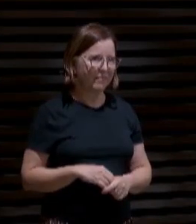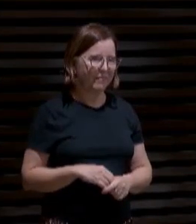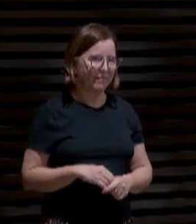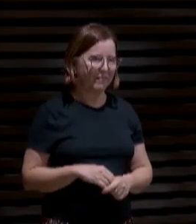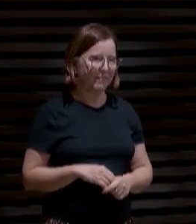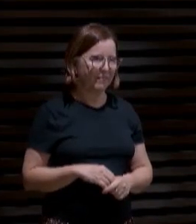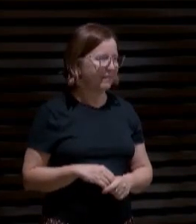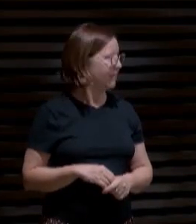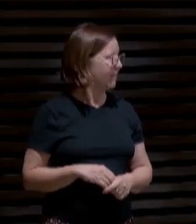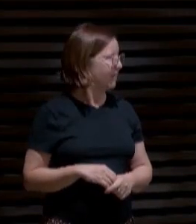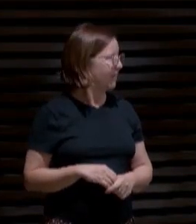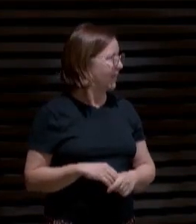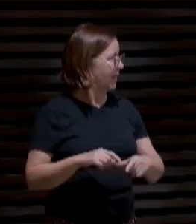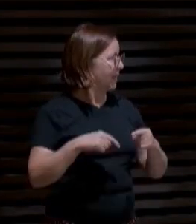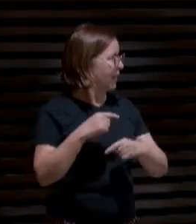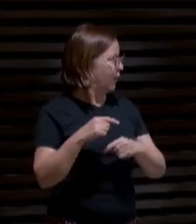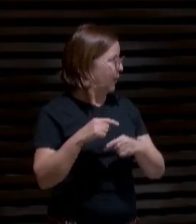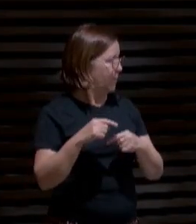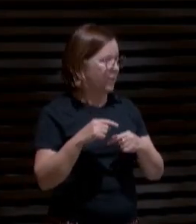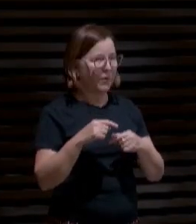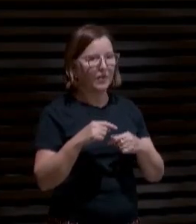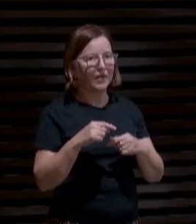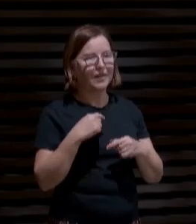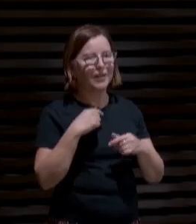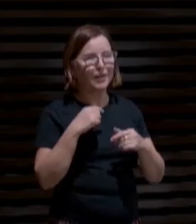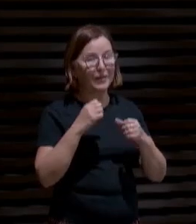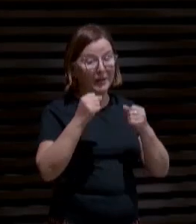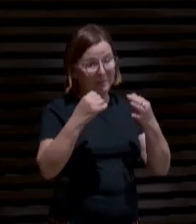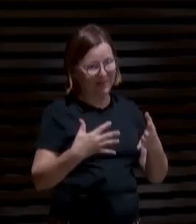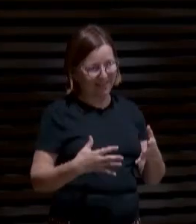Eu daqui a pouco vou dizer por que só podia ser por cruz.